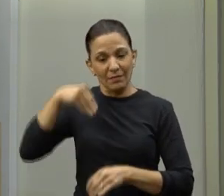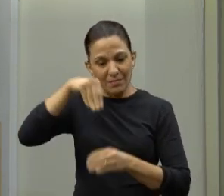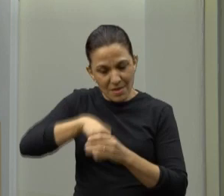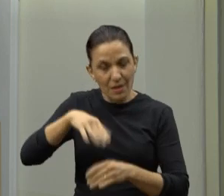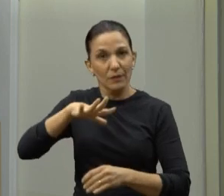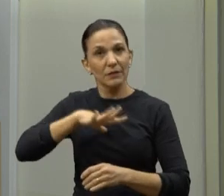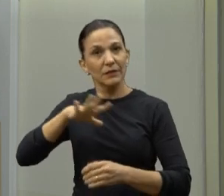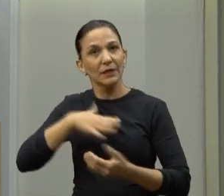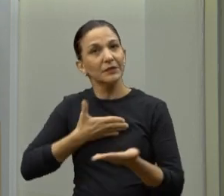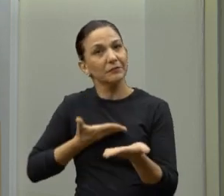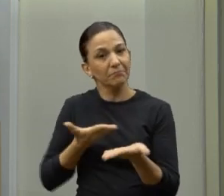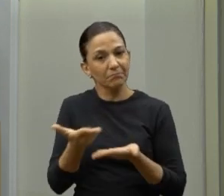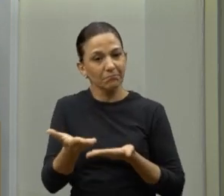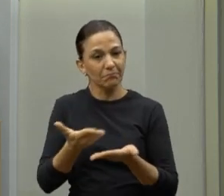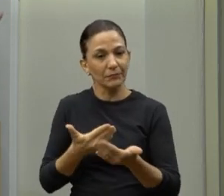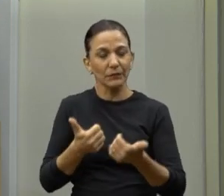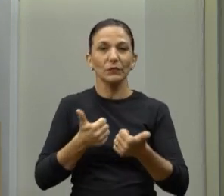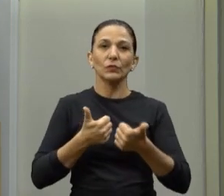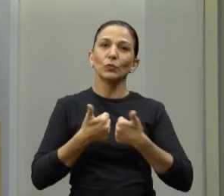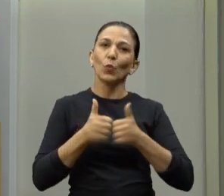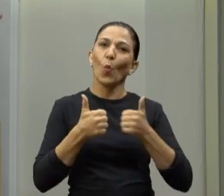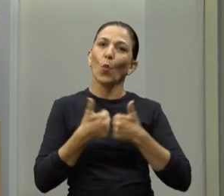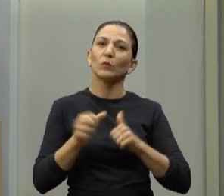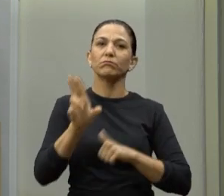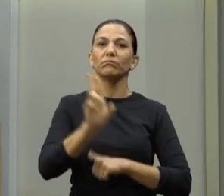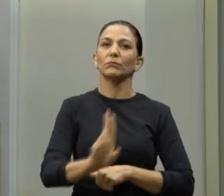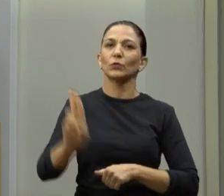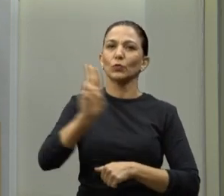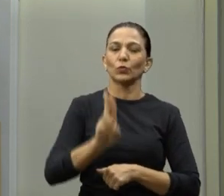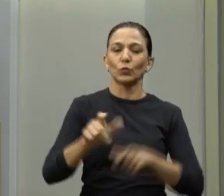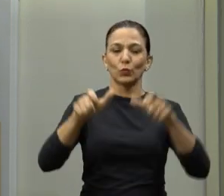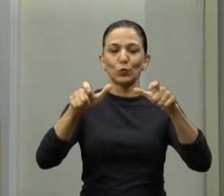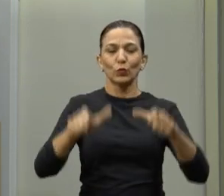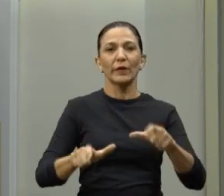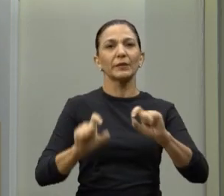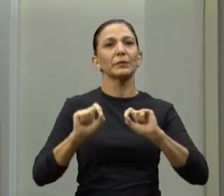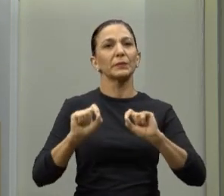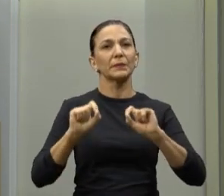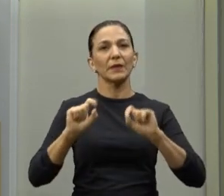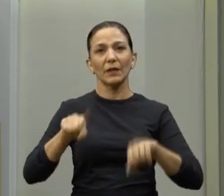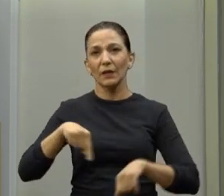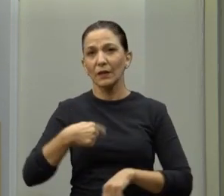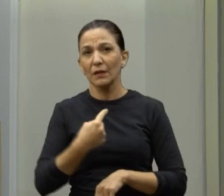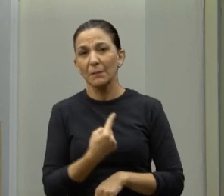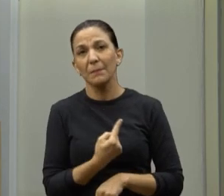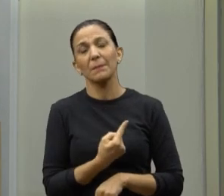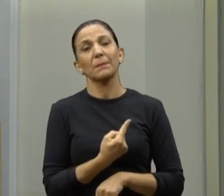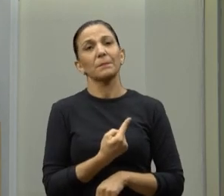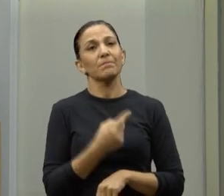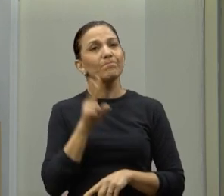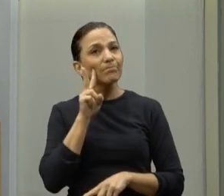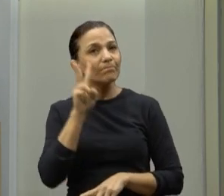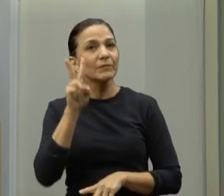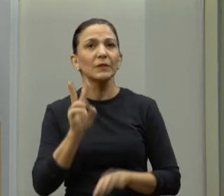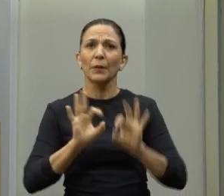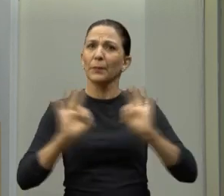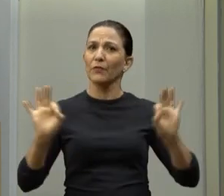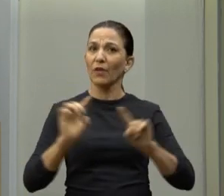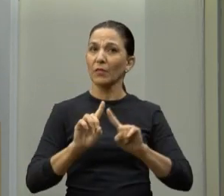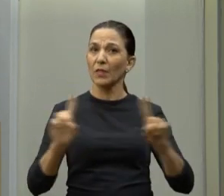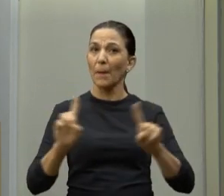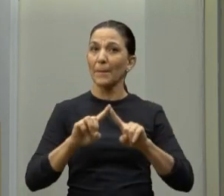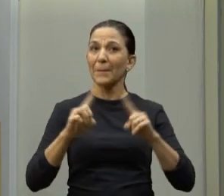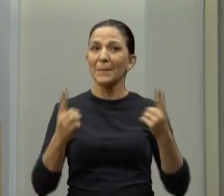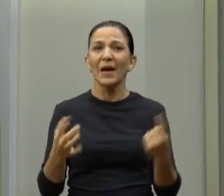com dinamismo do transporte público que tem naquele lugar então assim óbvio que a gente vê nada é perfeito né mas a gente